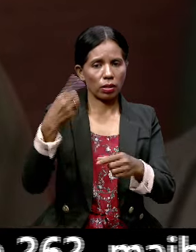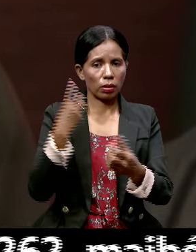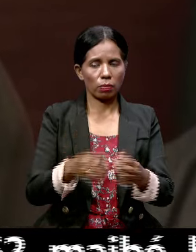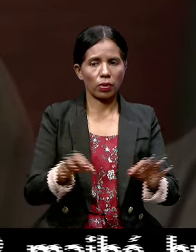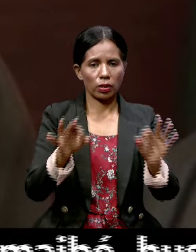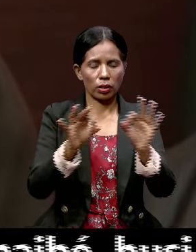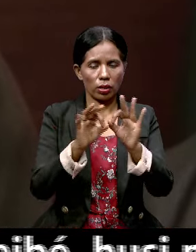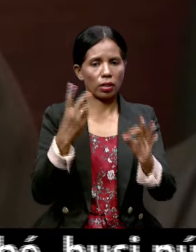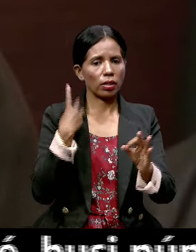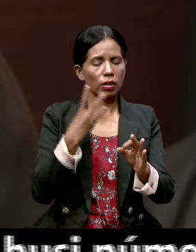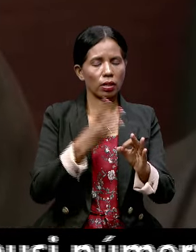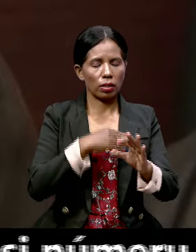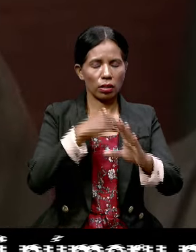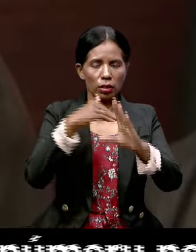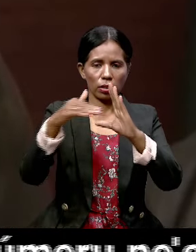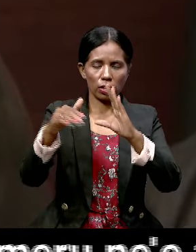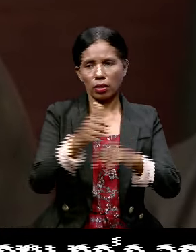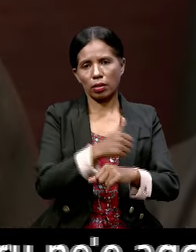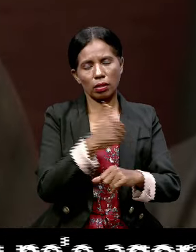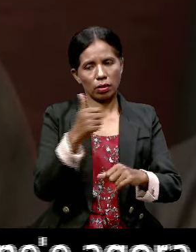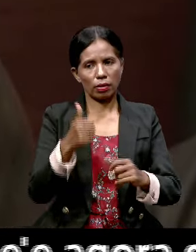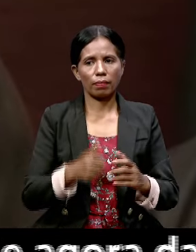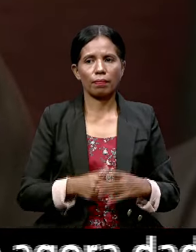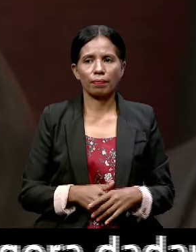liu, ia tenia exportação xira xero.